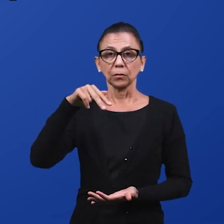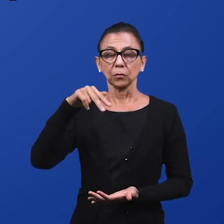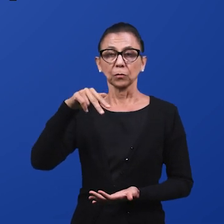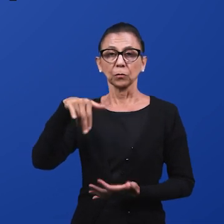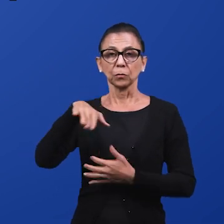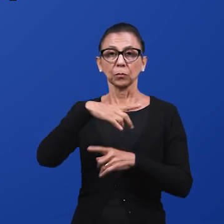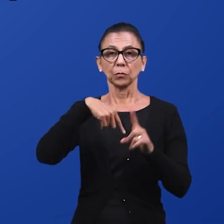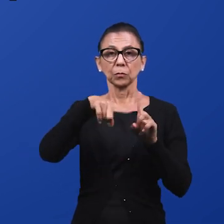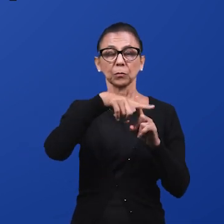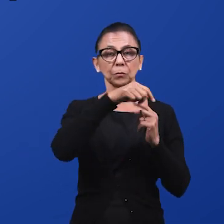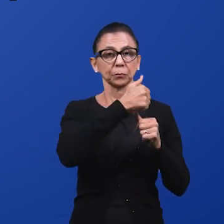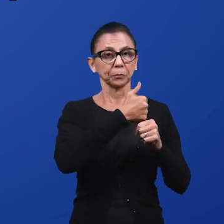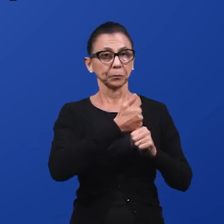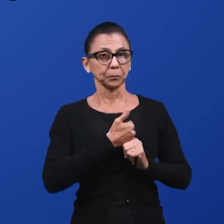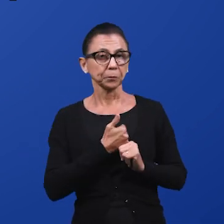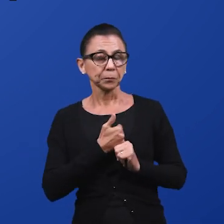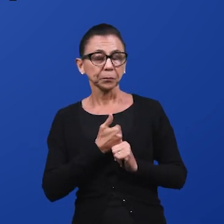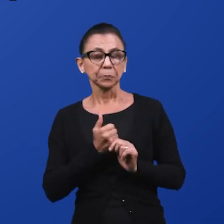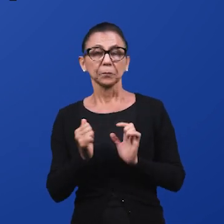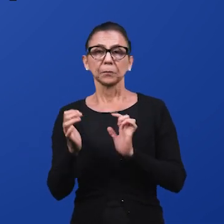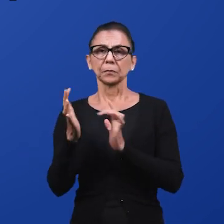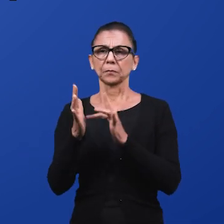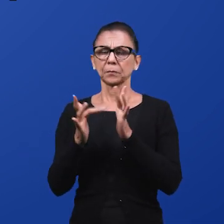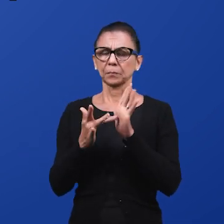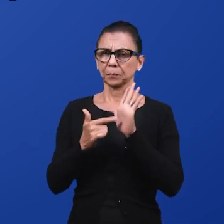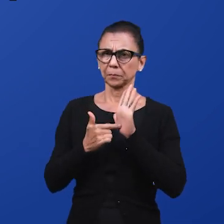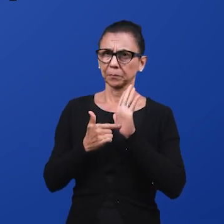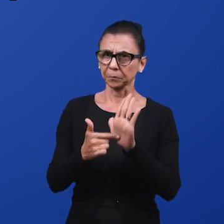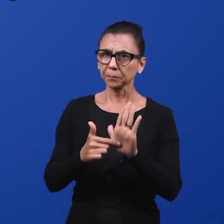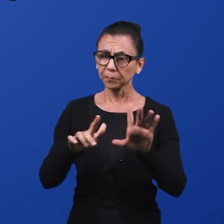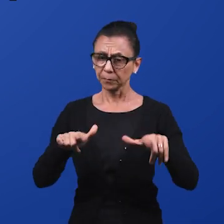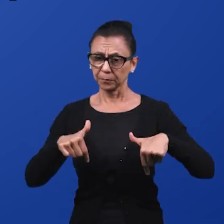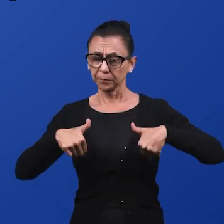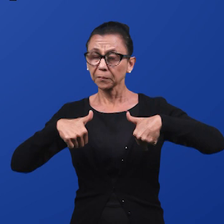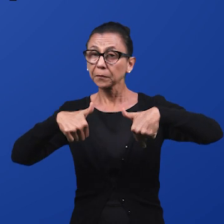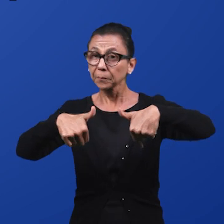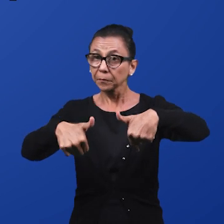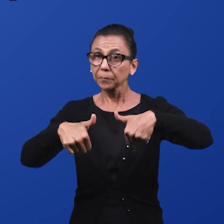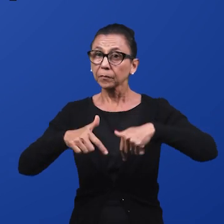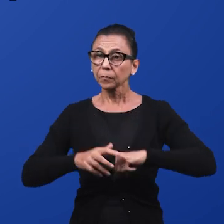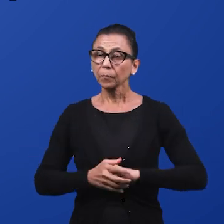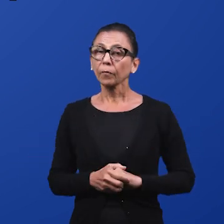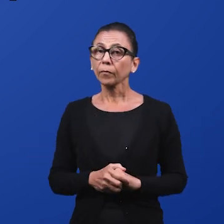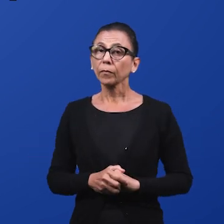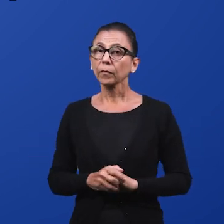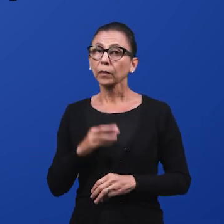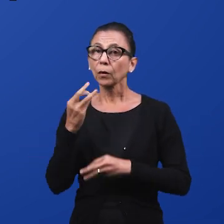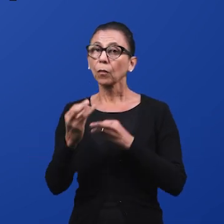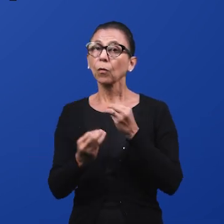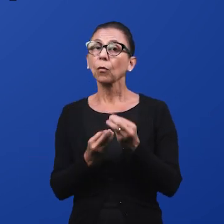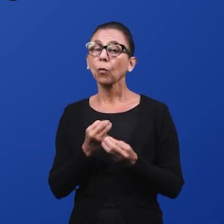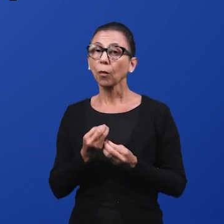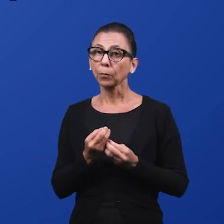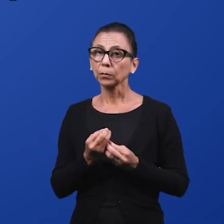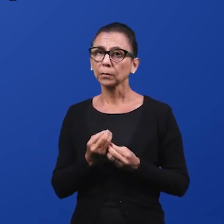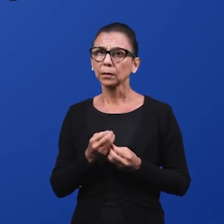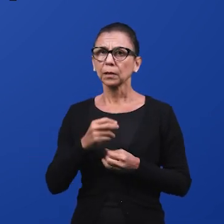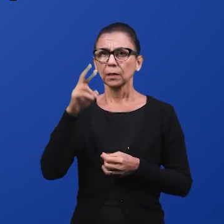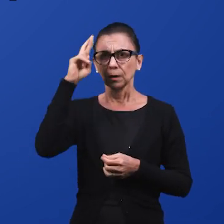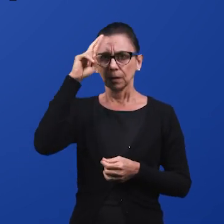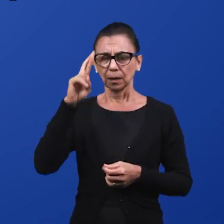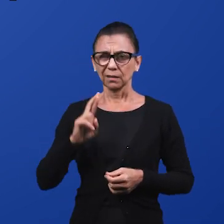Deus. E Jesus nos mostra a respeito de que essa manifestação, ela não se dá através da razão